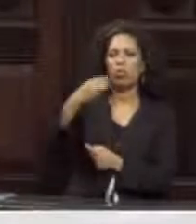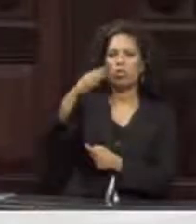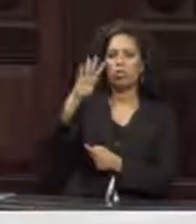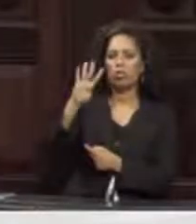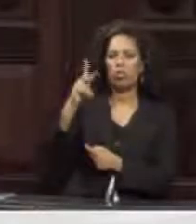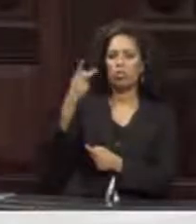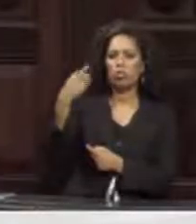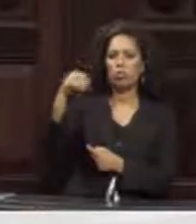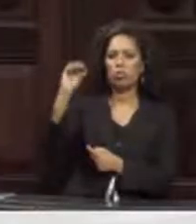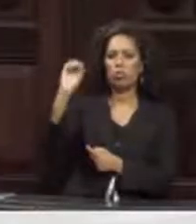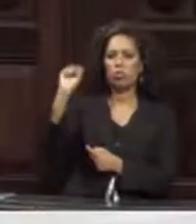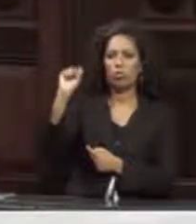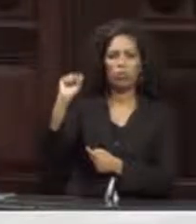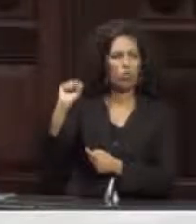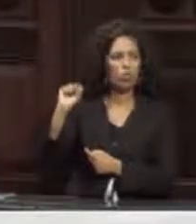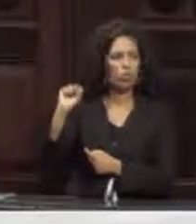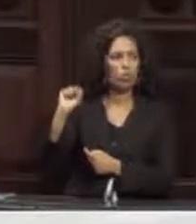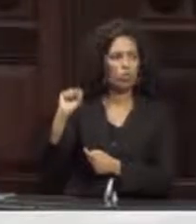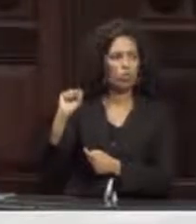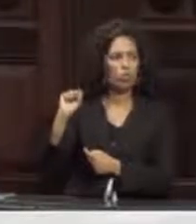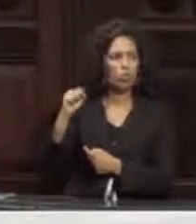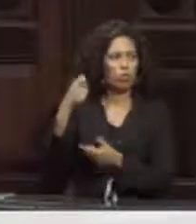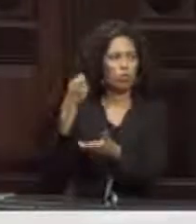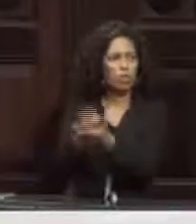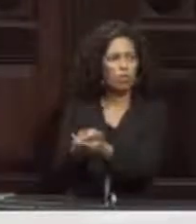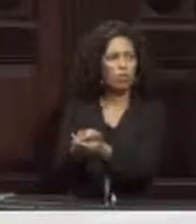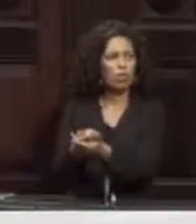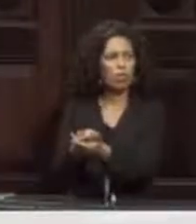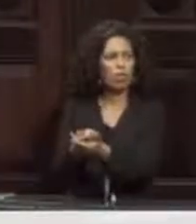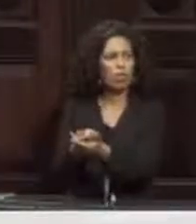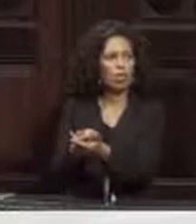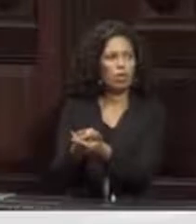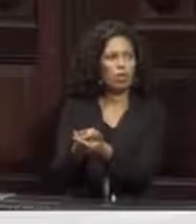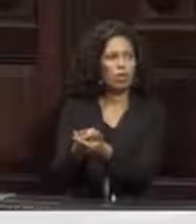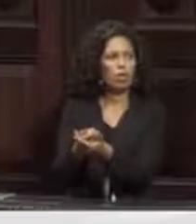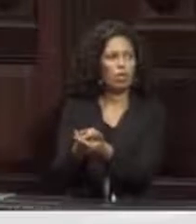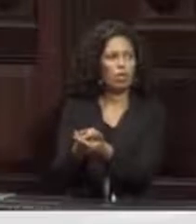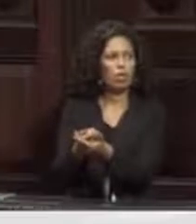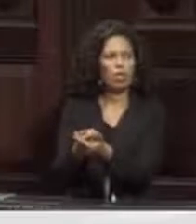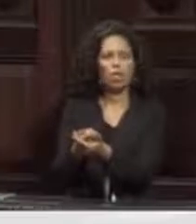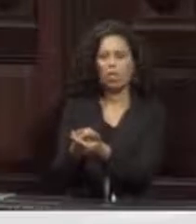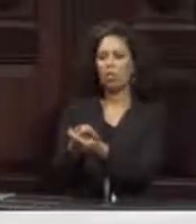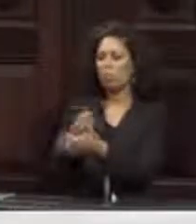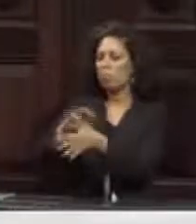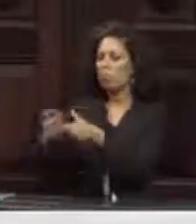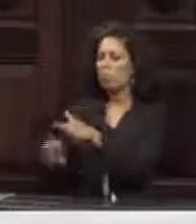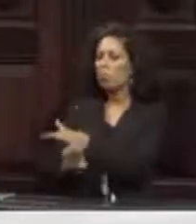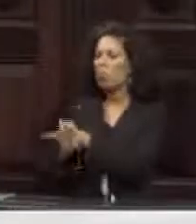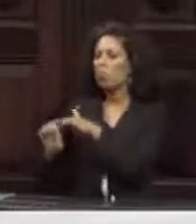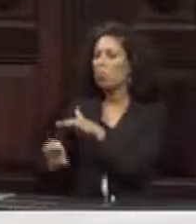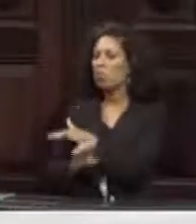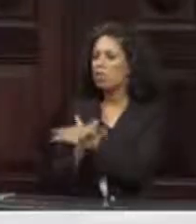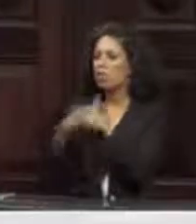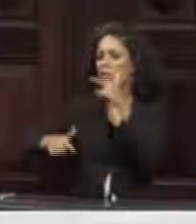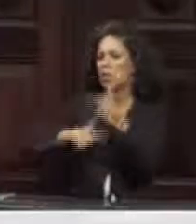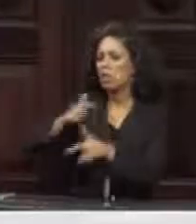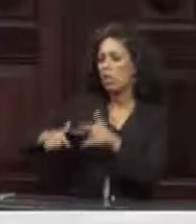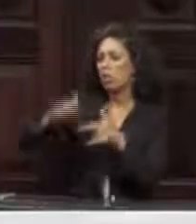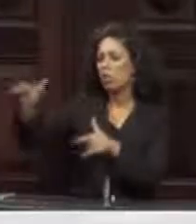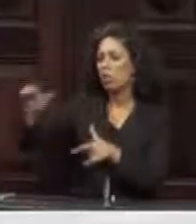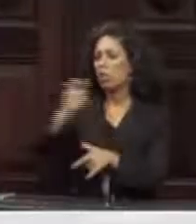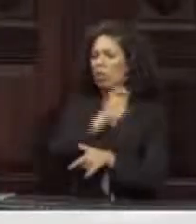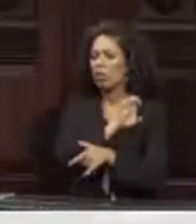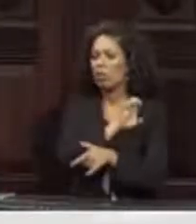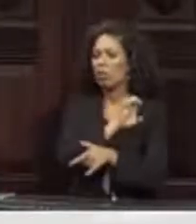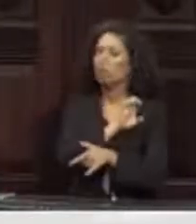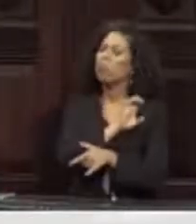50 milhões para tratar de pagamento dos fornecedores sob a tutela do